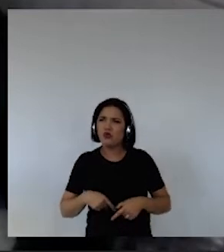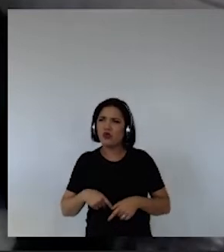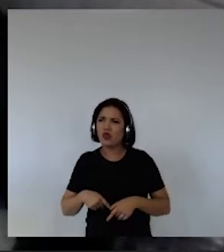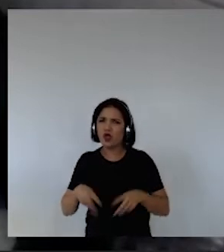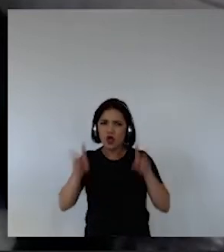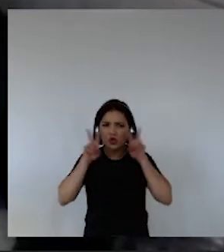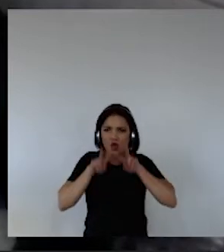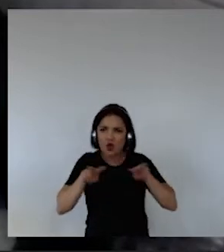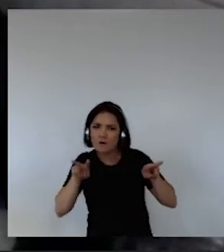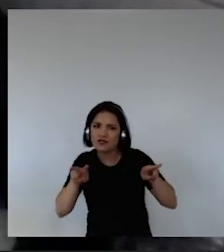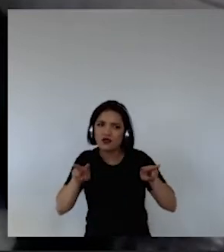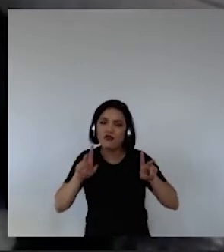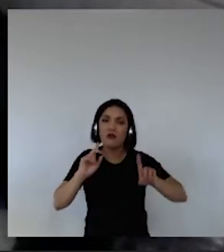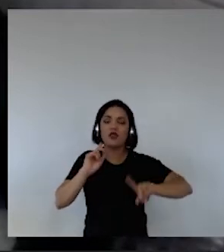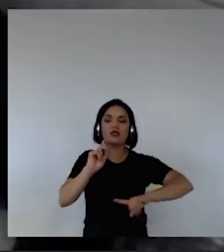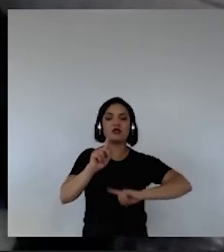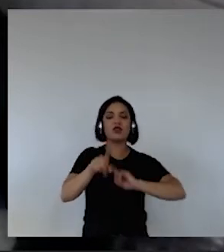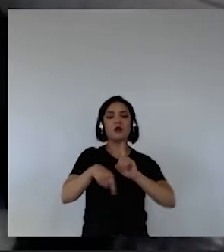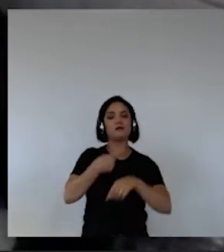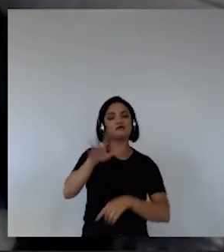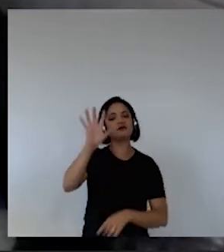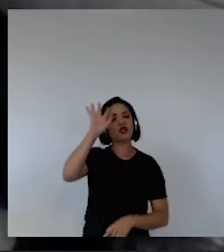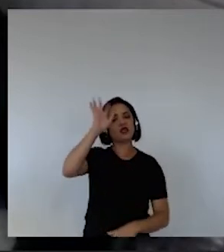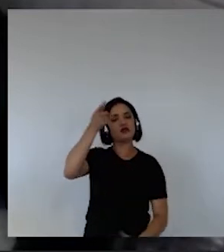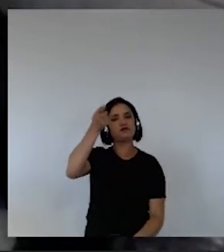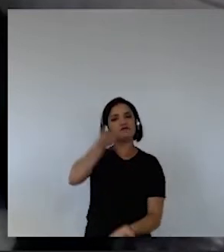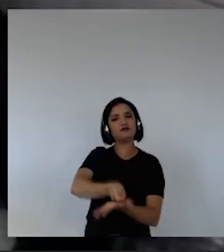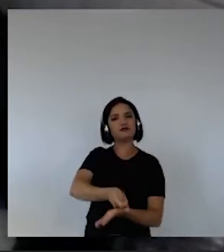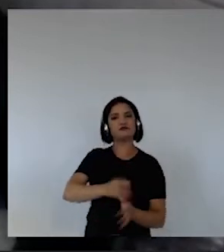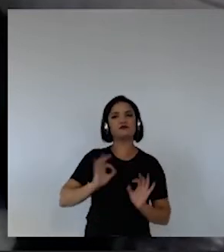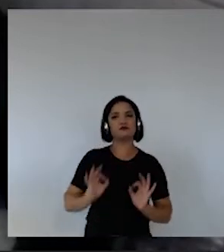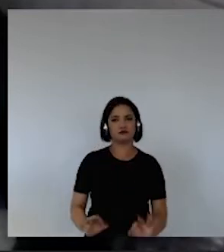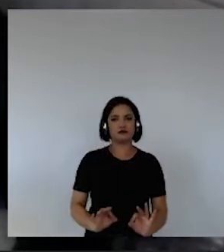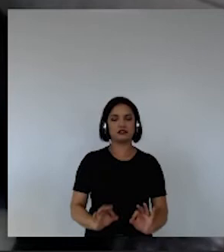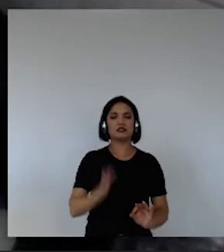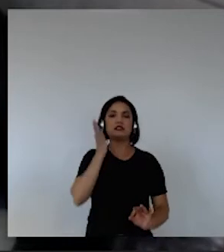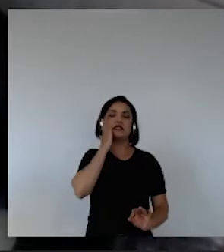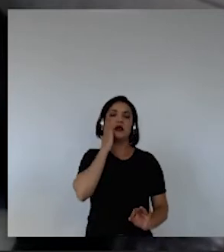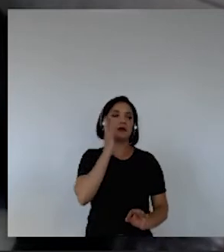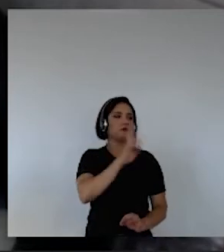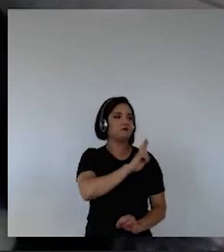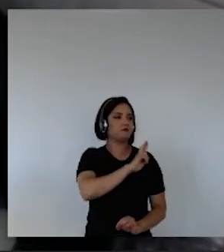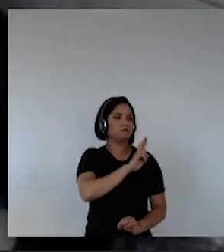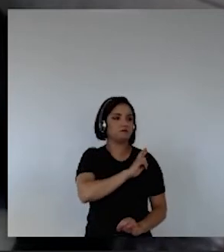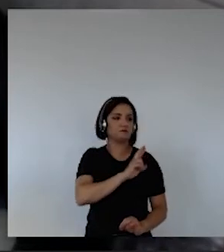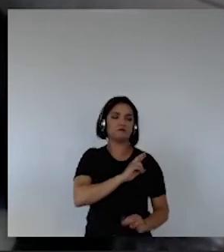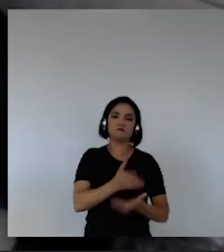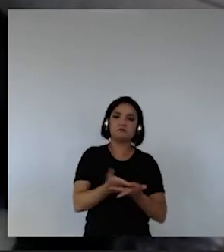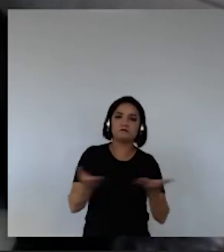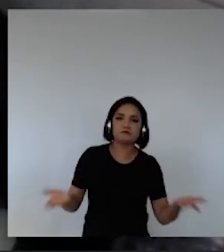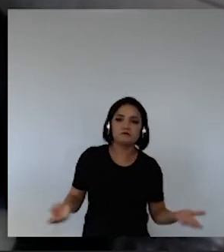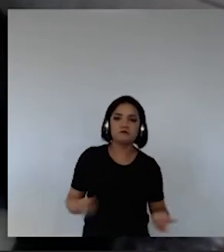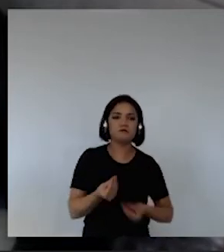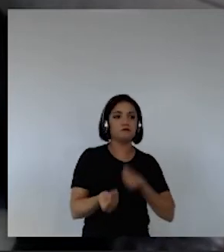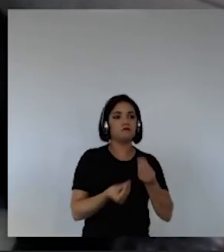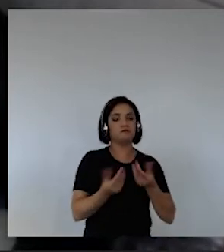Para depois se verificar, eventualmente, na responsabilização, na interpretação de uma cláusula, na prestação ou não de um